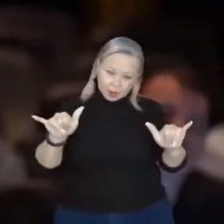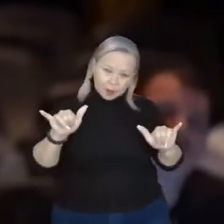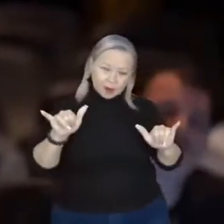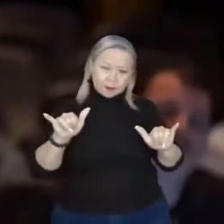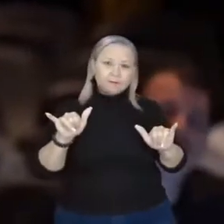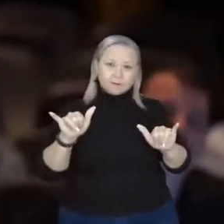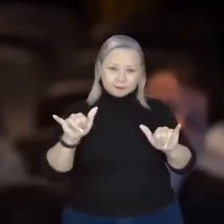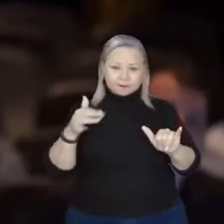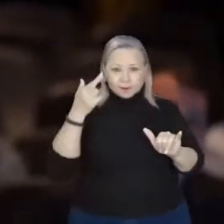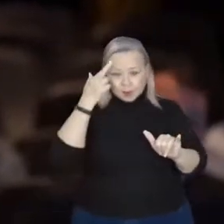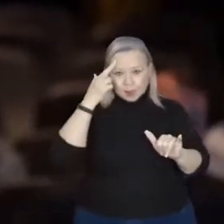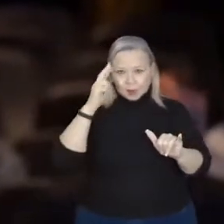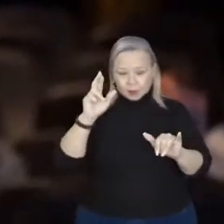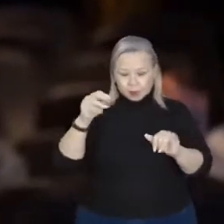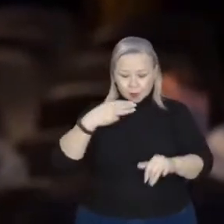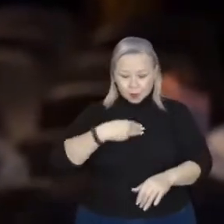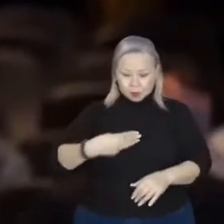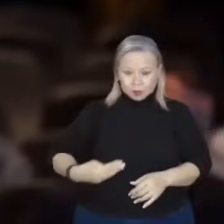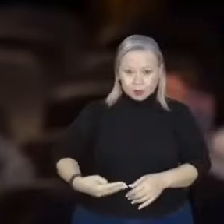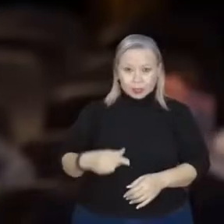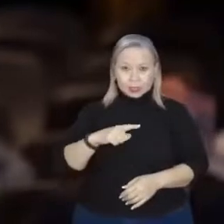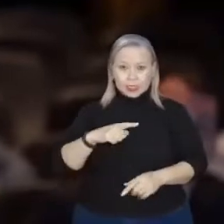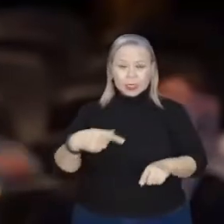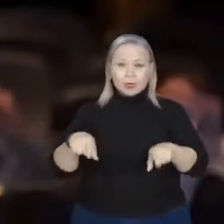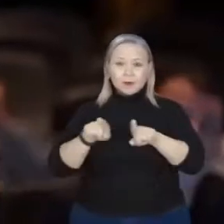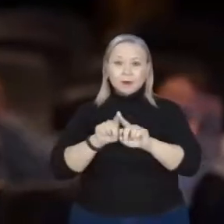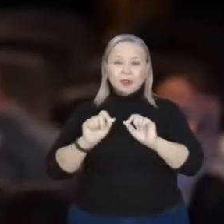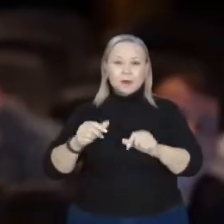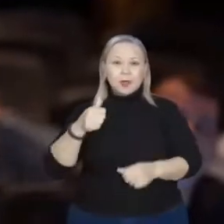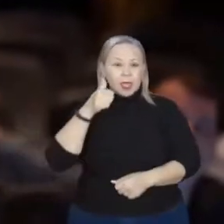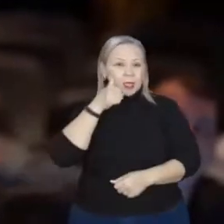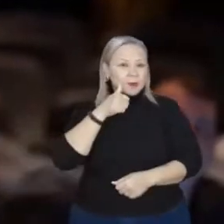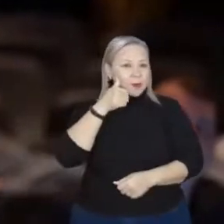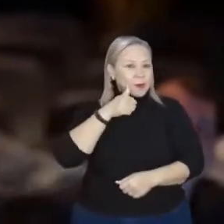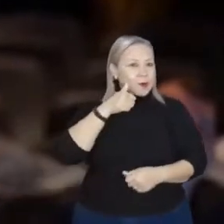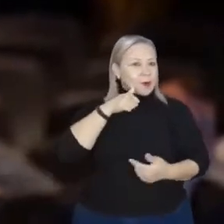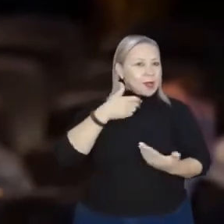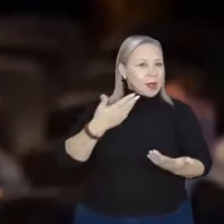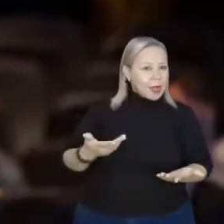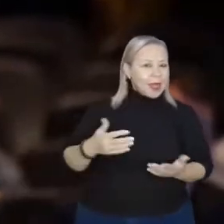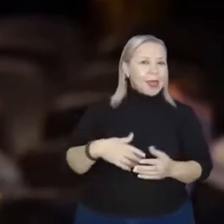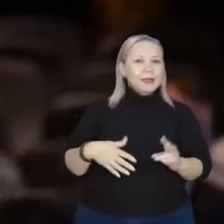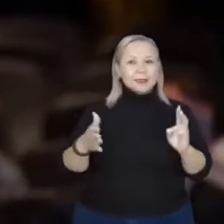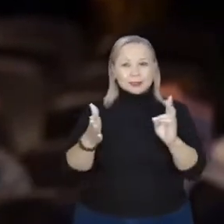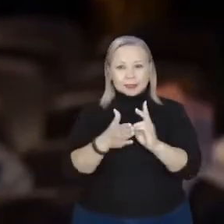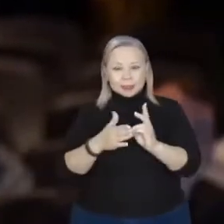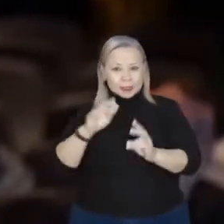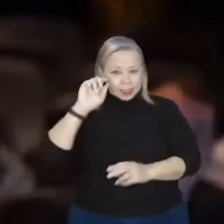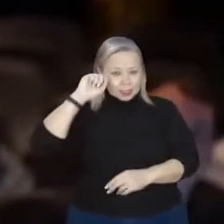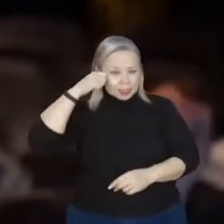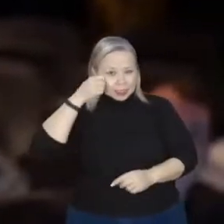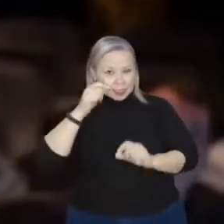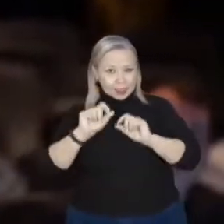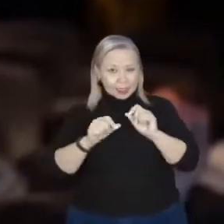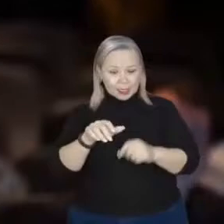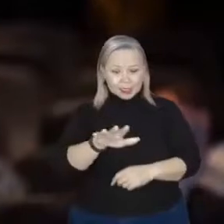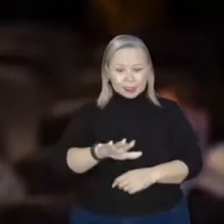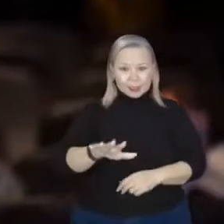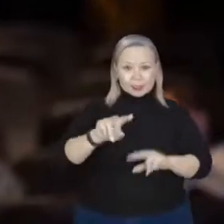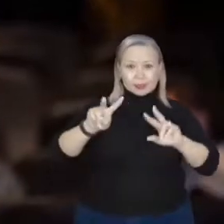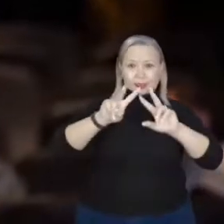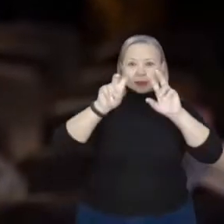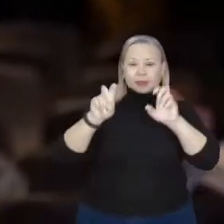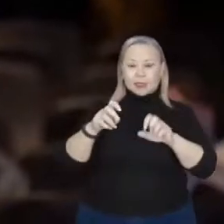de ministros, teremos também mulheres indígenas e negros em pastas estratégicas com grandes orçamentos,